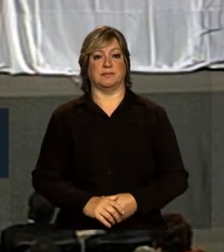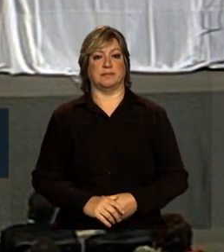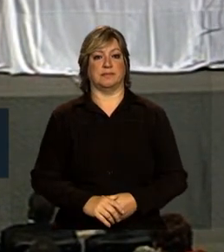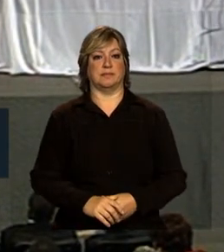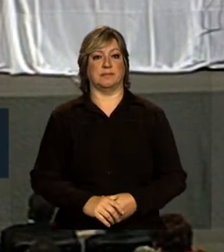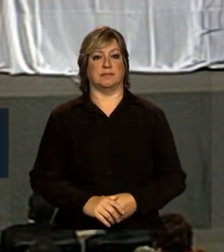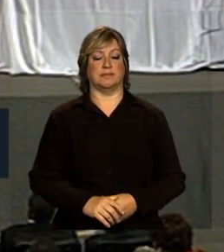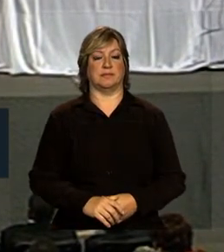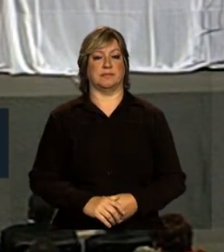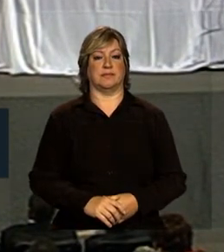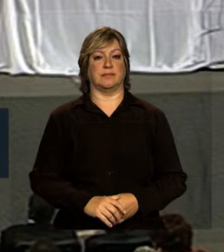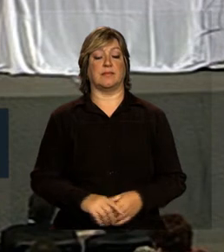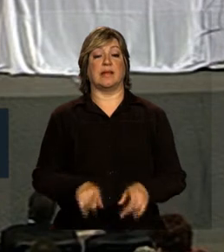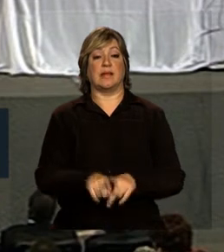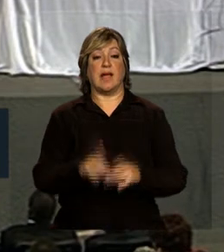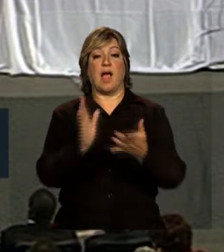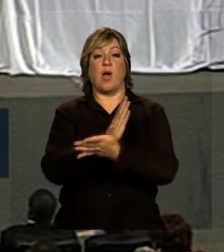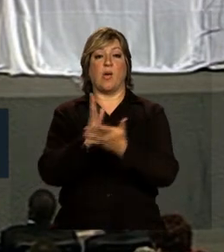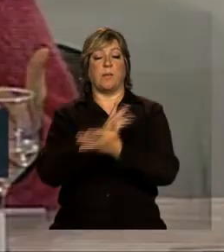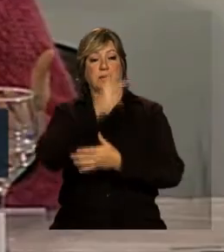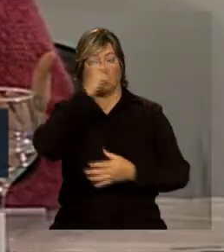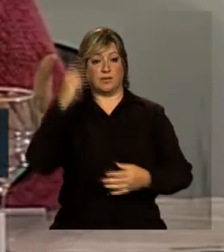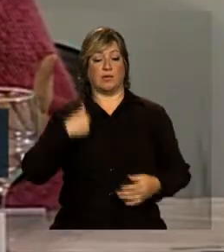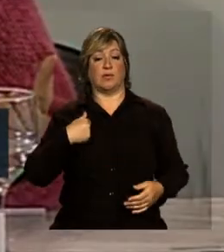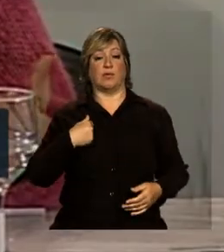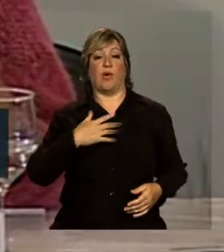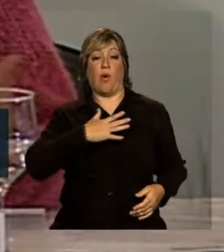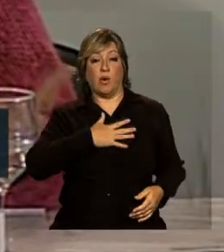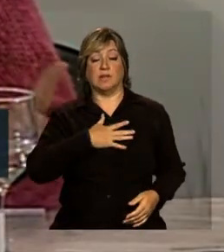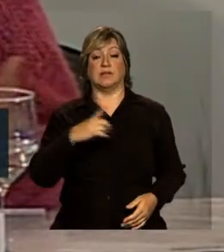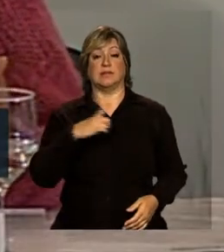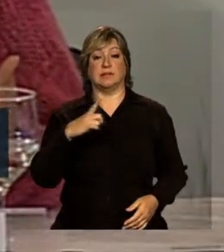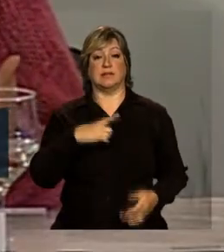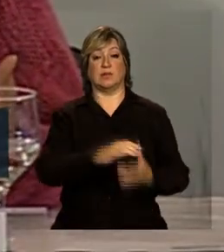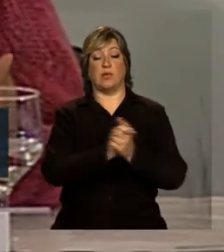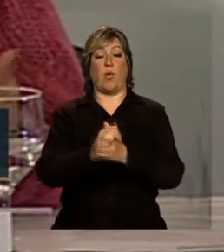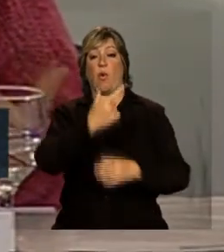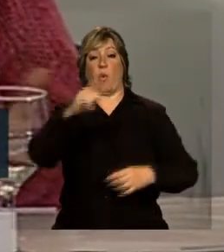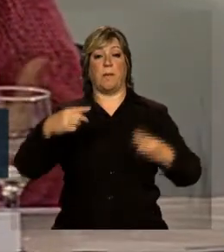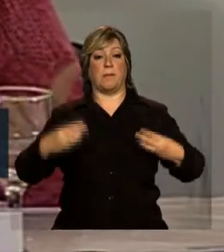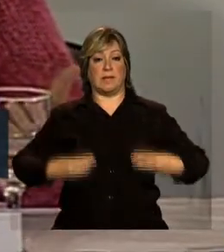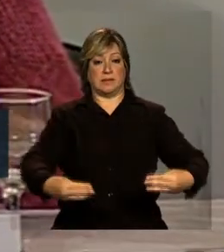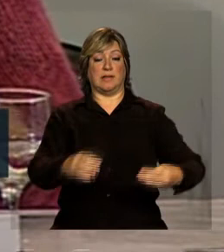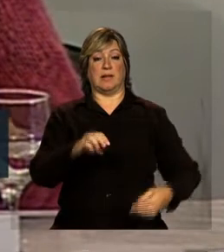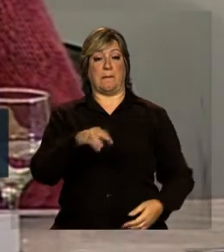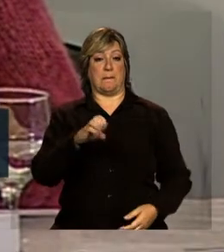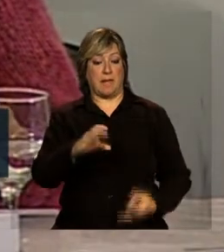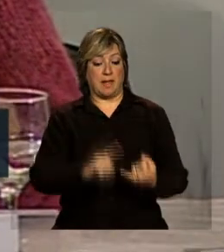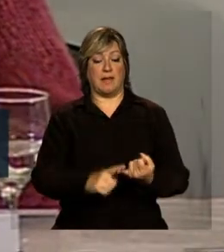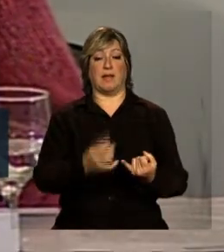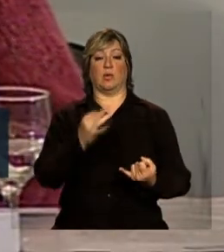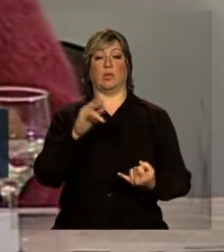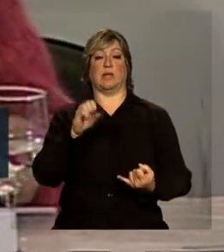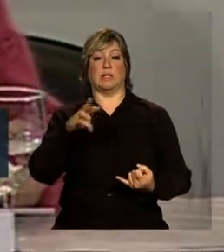Está aqui. Não, algumas pessoas, até eu gostaria de ter cumprimentado dos outros ministérios da Educação, de